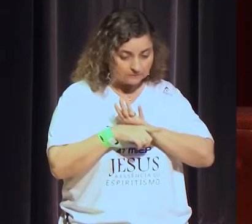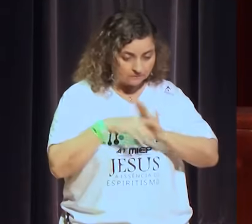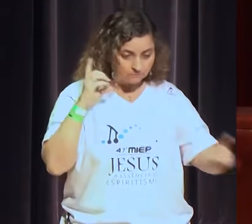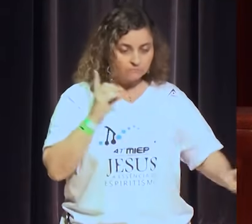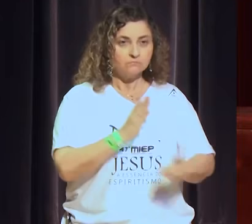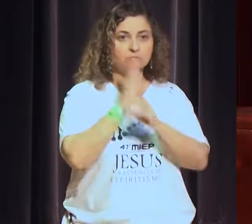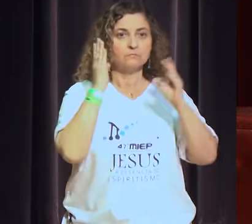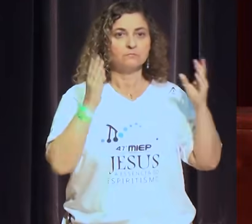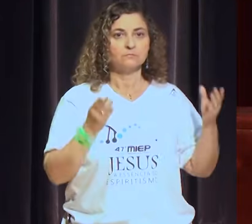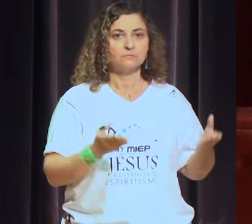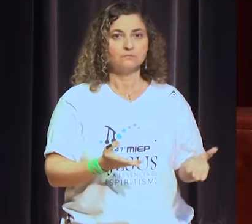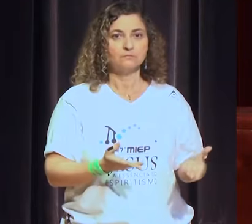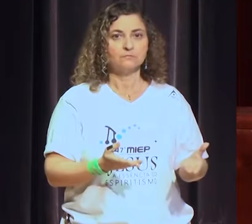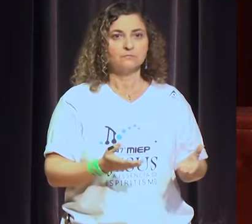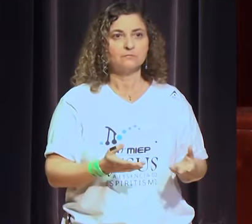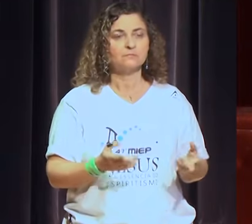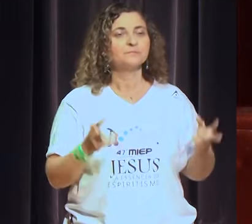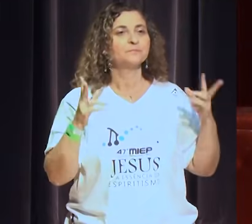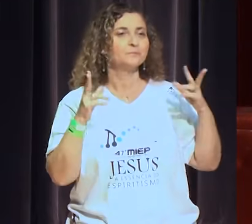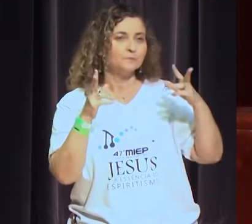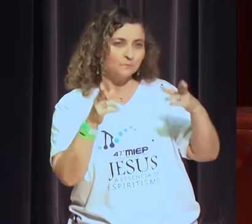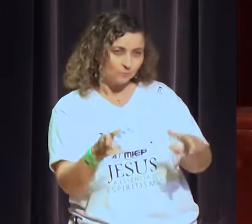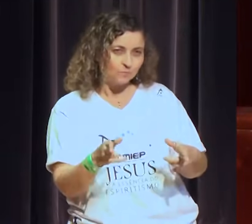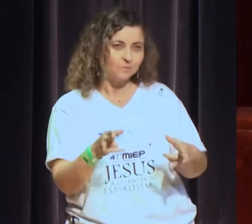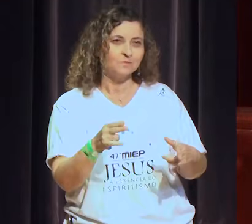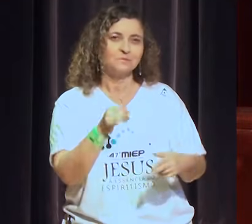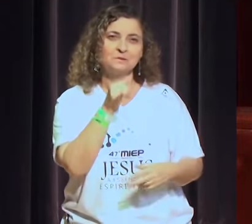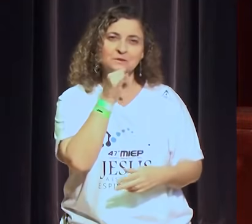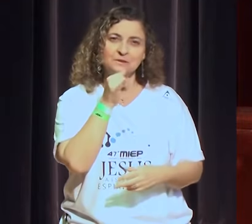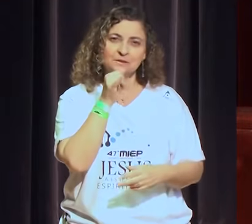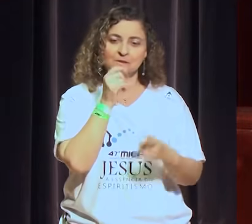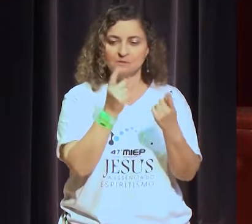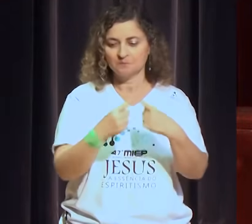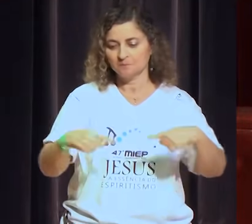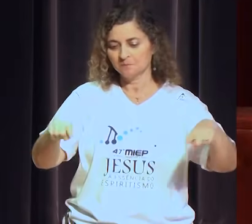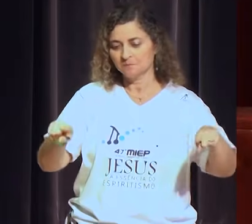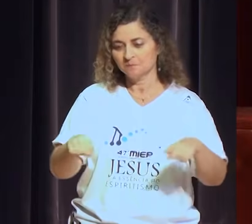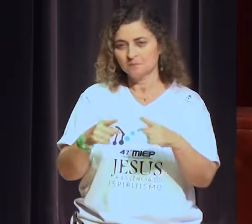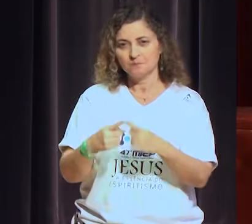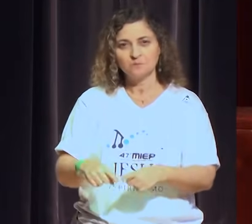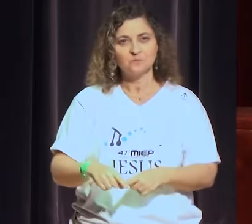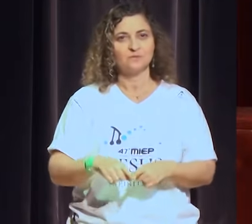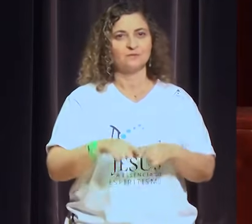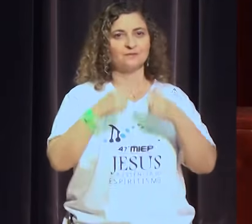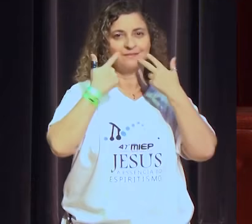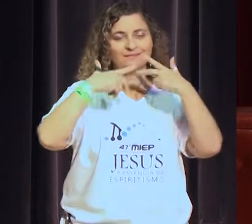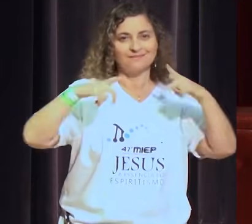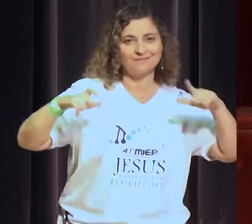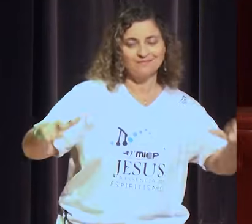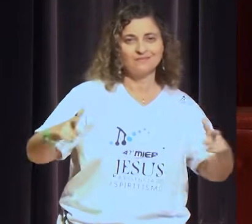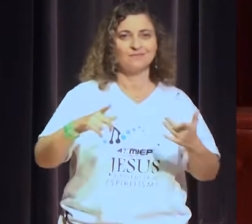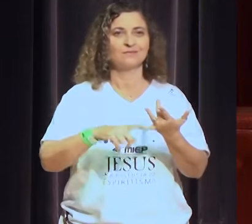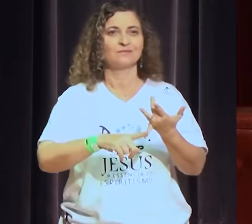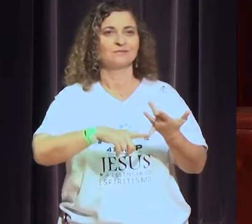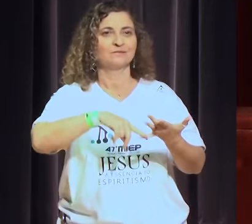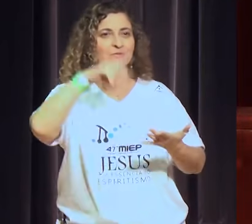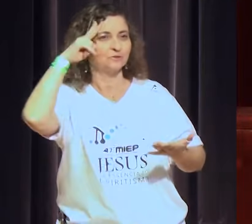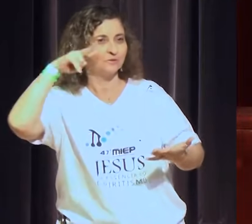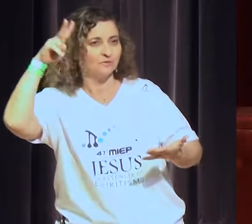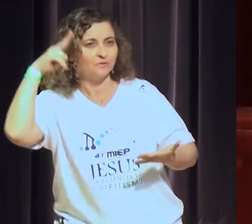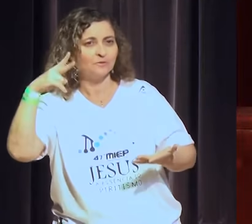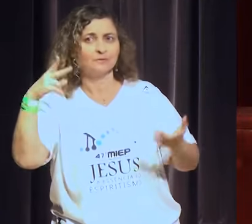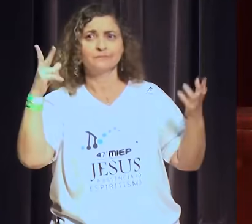E se você pensa na música, na literatura, na história, é assim.